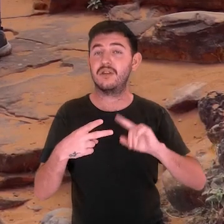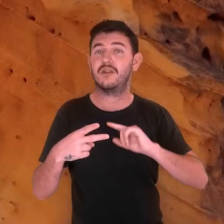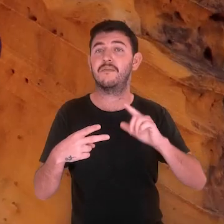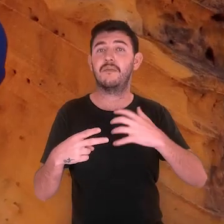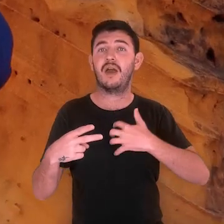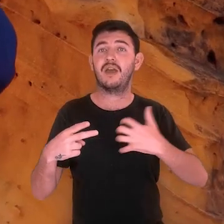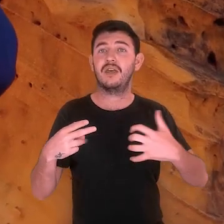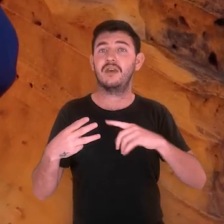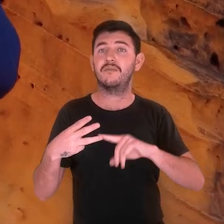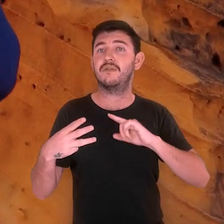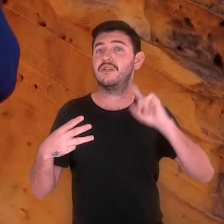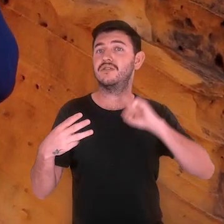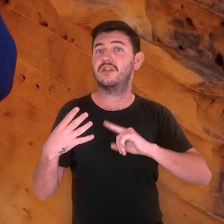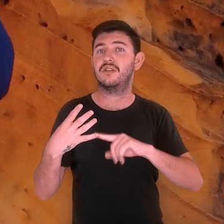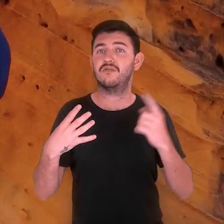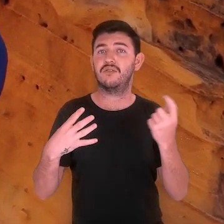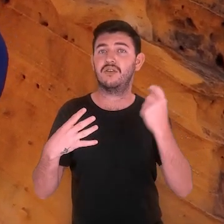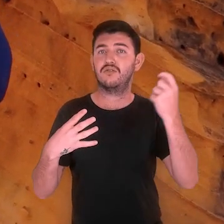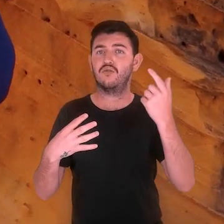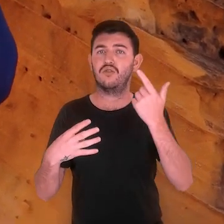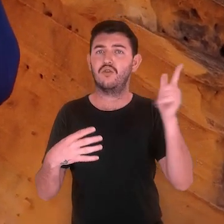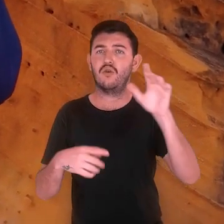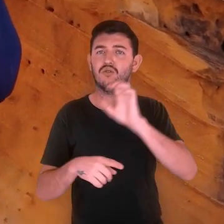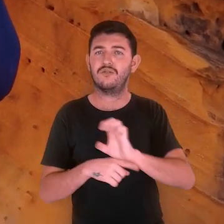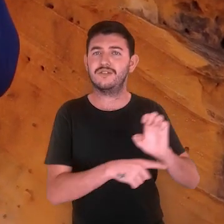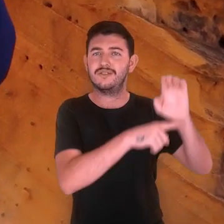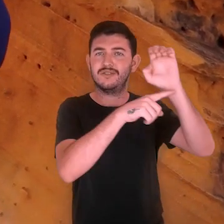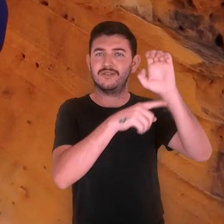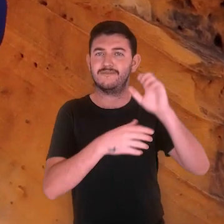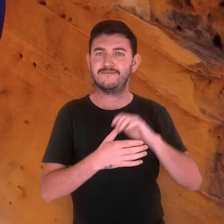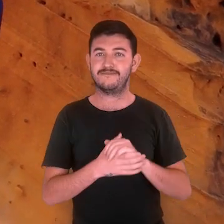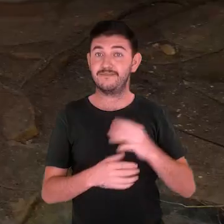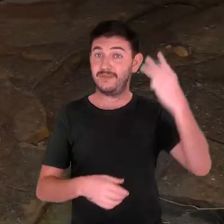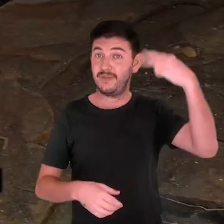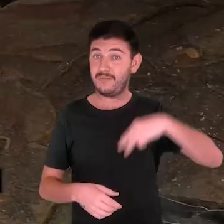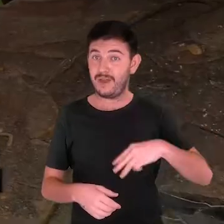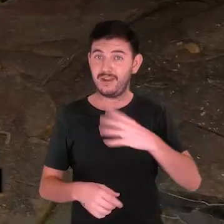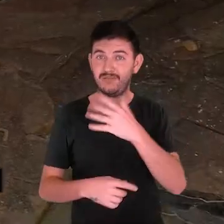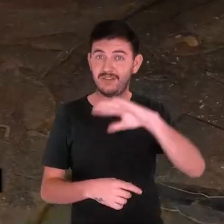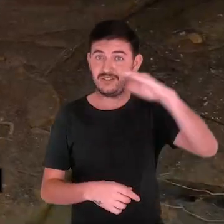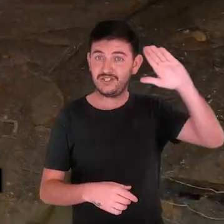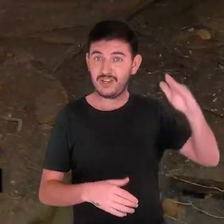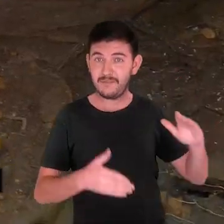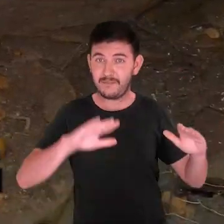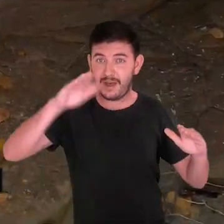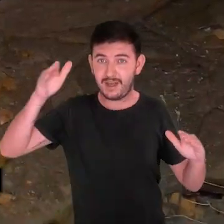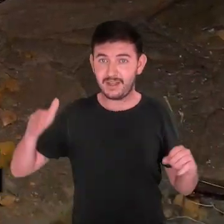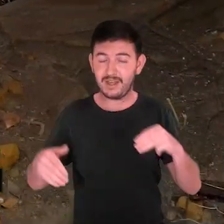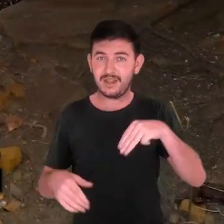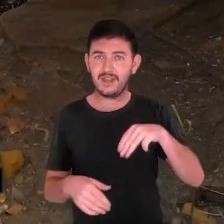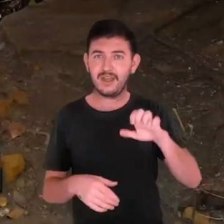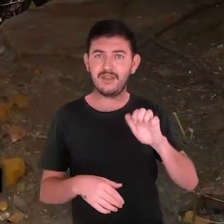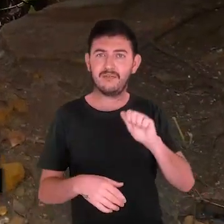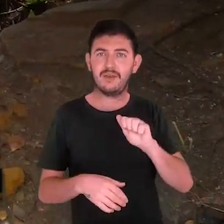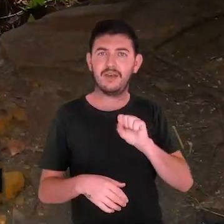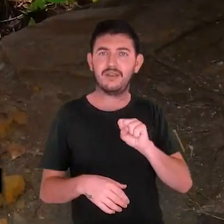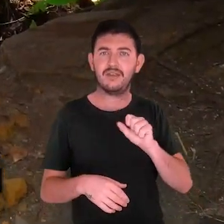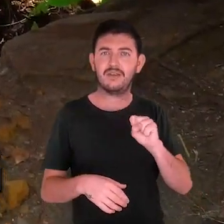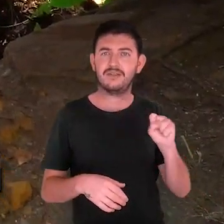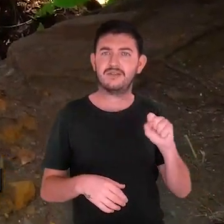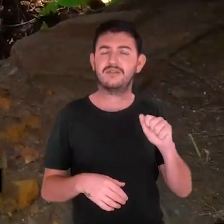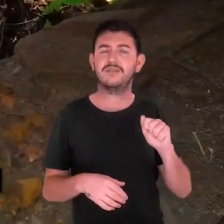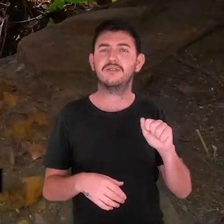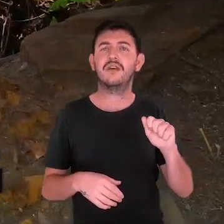Amazonas, Bahia, Minas Gerais e Rio Grande do Sul, dentre outros. Aqui no Maranhão, na Chapada das Mesas, os técnicos